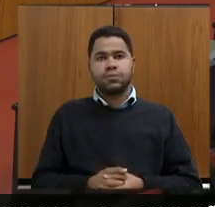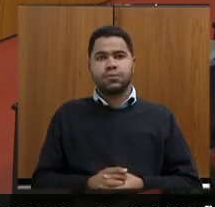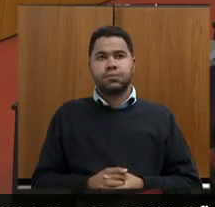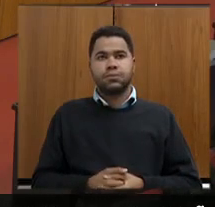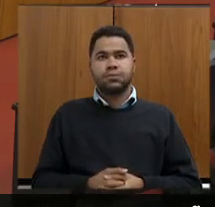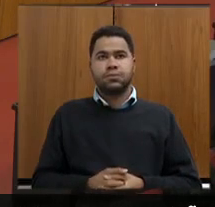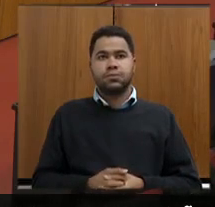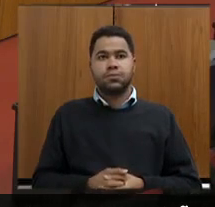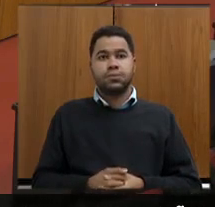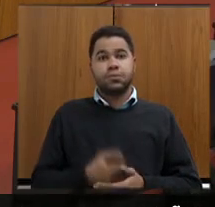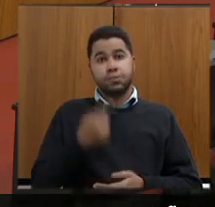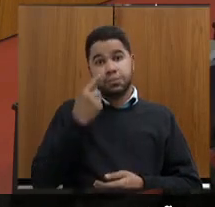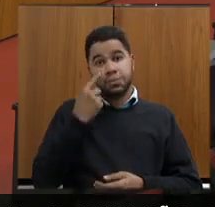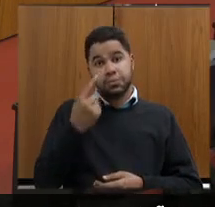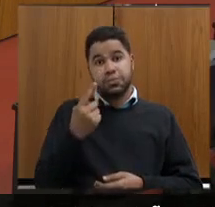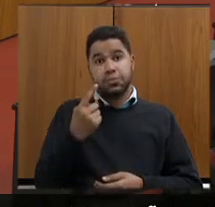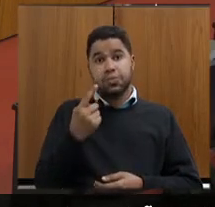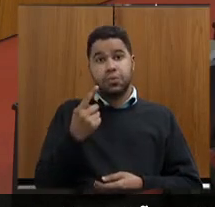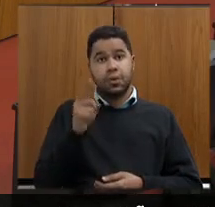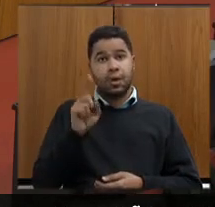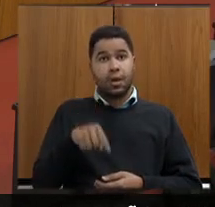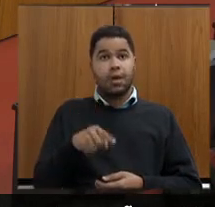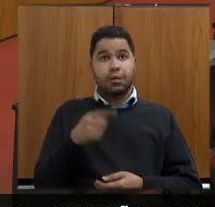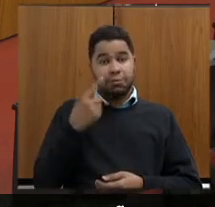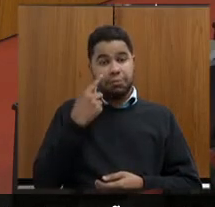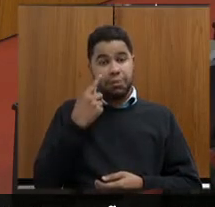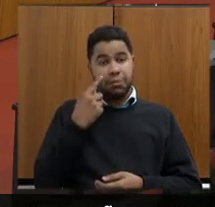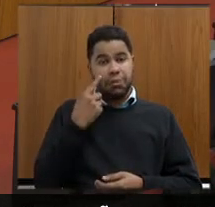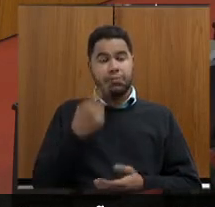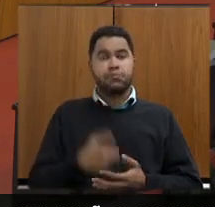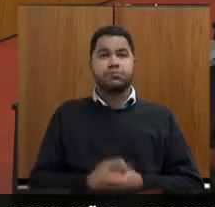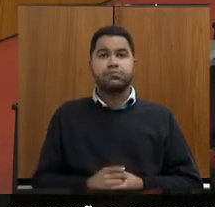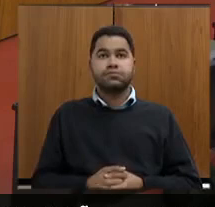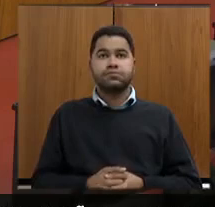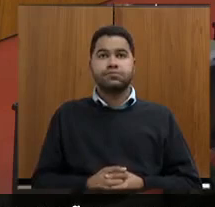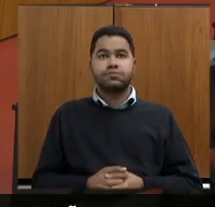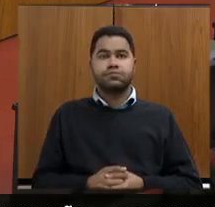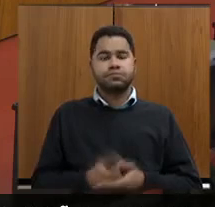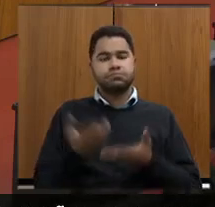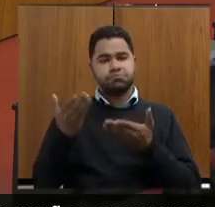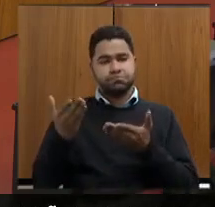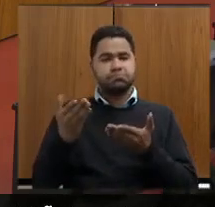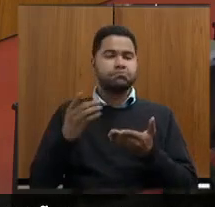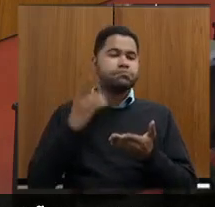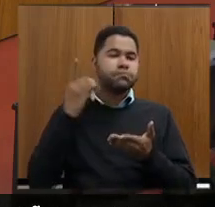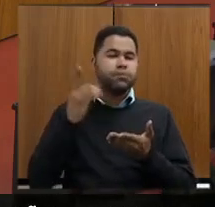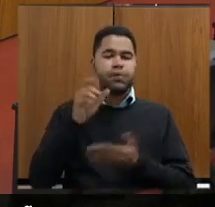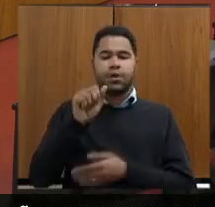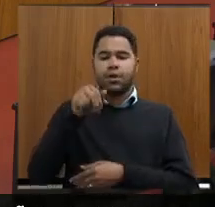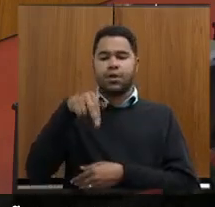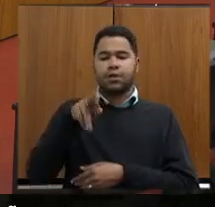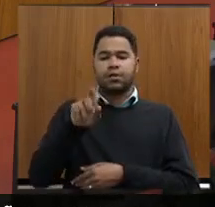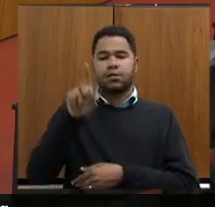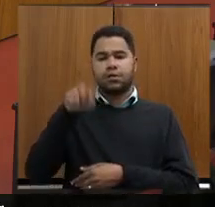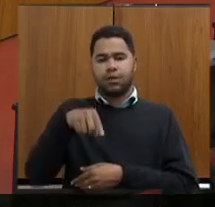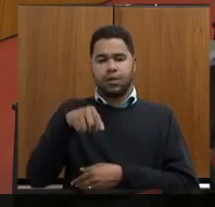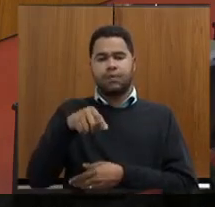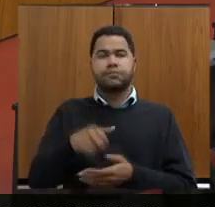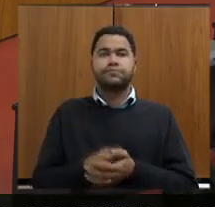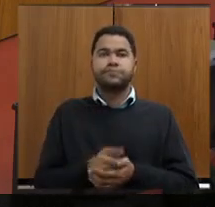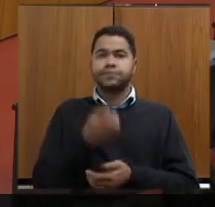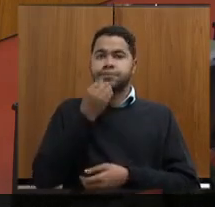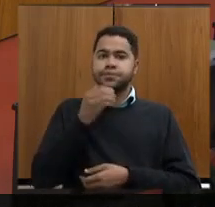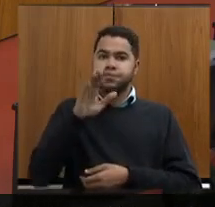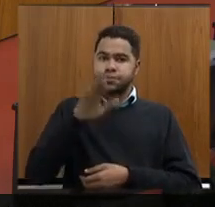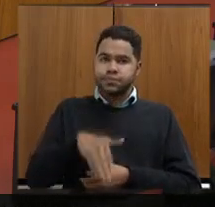quero te ouvir é longa e profunda tá bom com a palavra Deputado Android então tem Boa